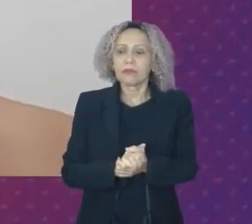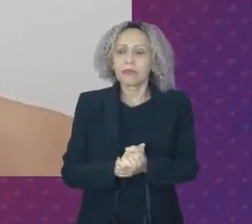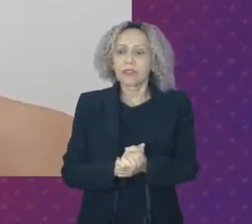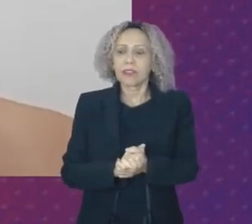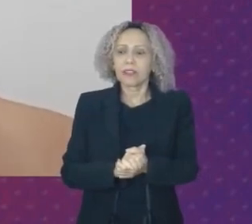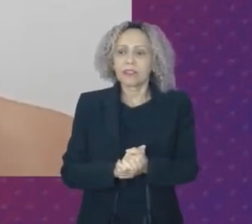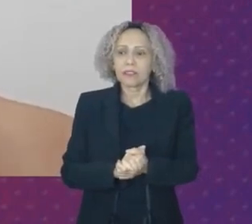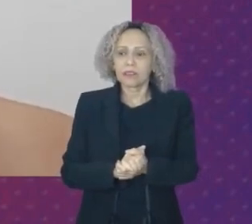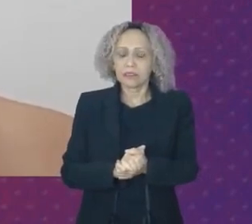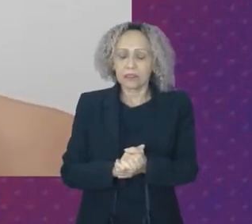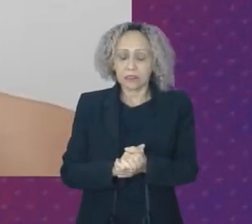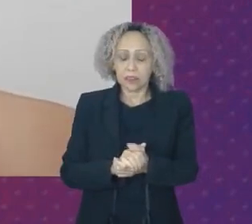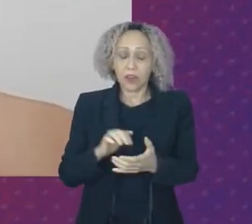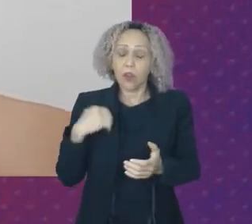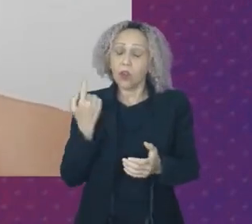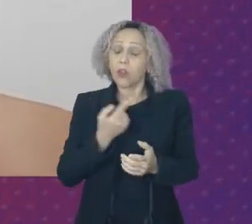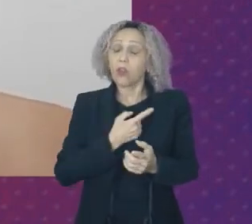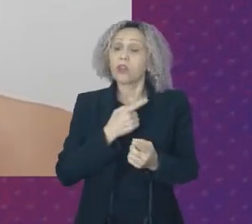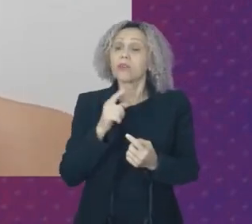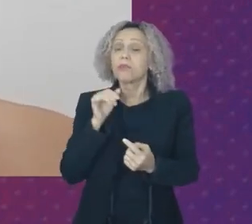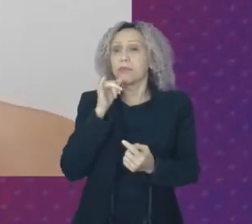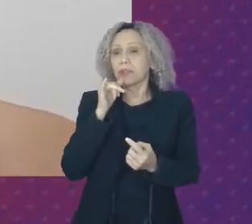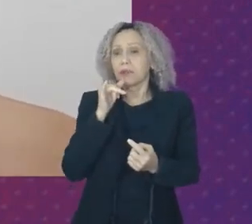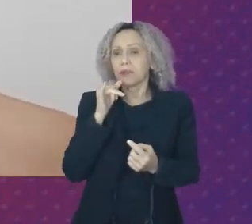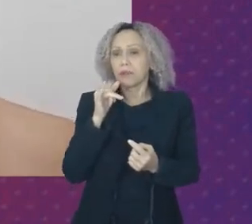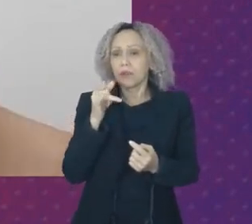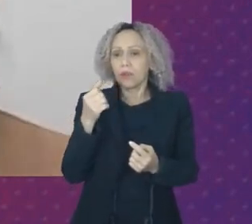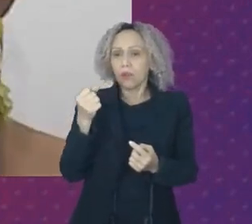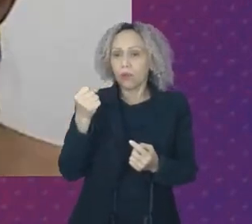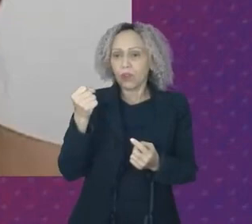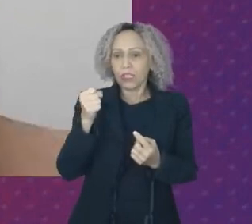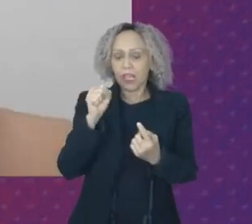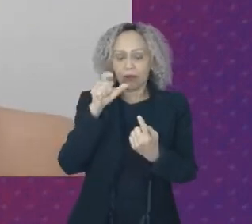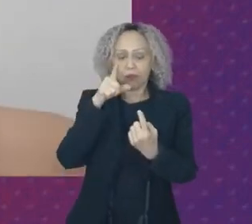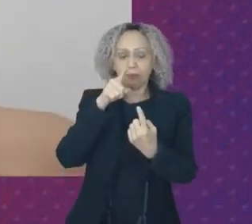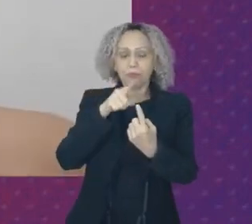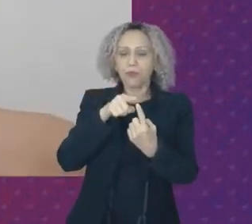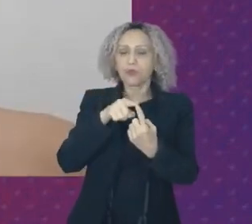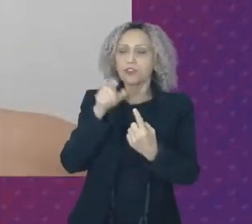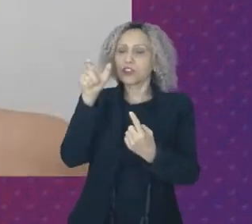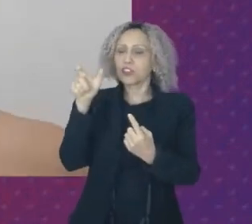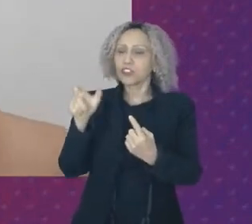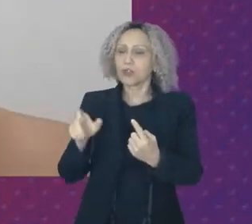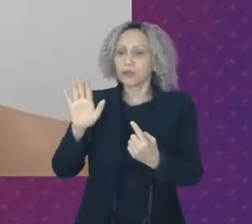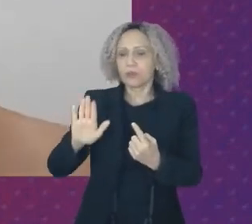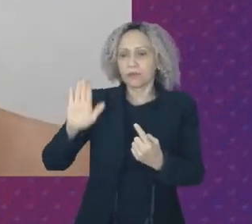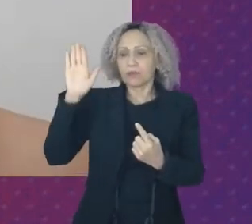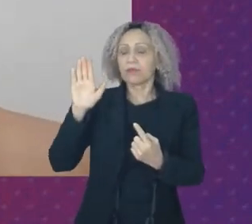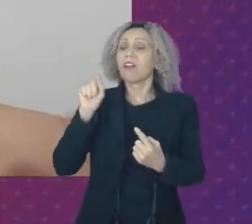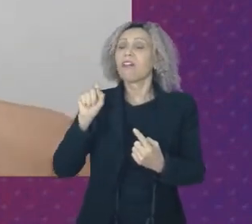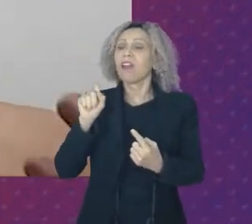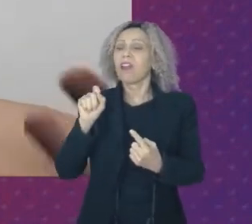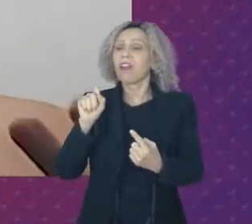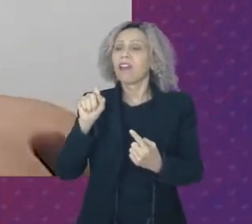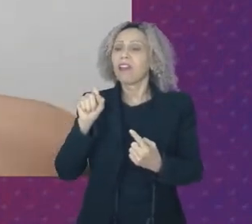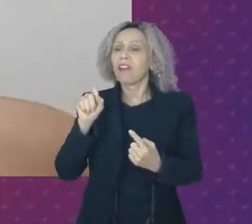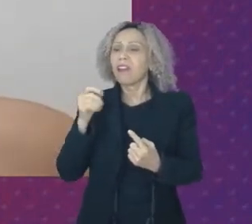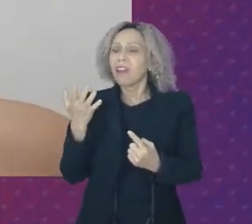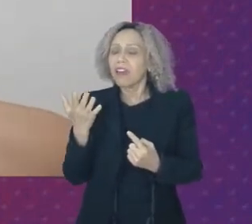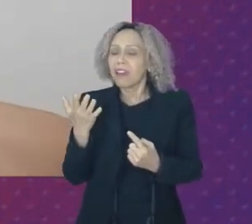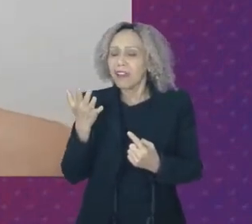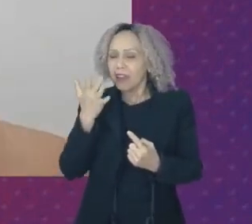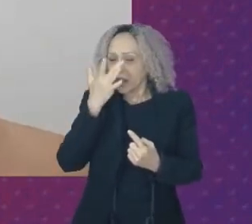nosso oitavo arquétipo, a gente tem o amante, né? Que, por mais que o nome faça essa referência a um